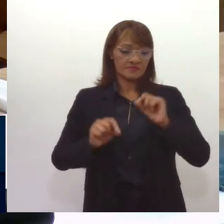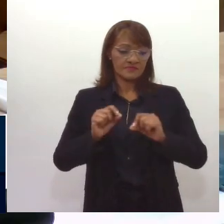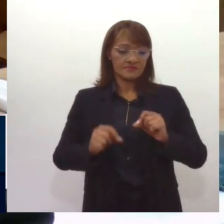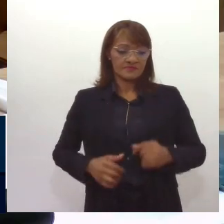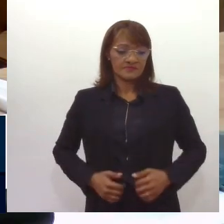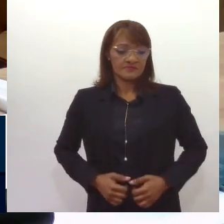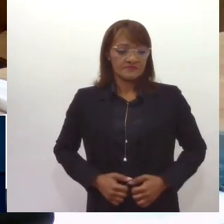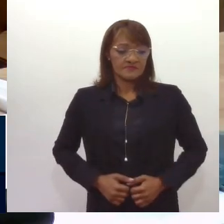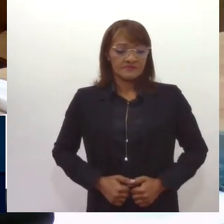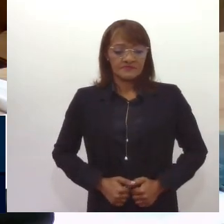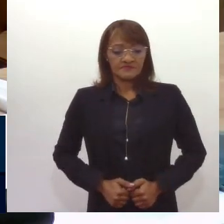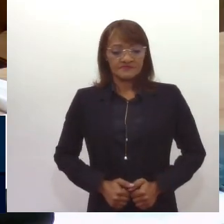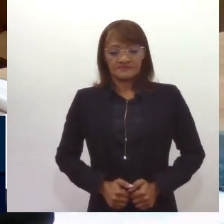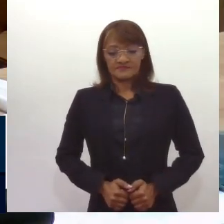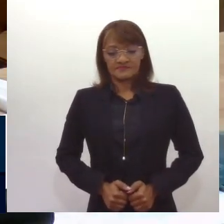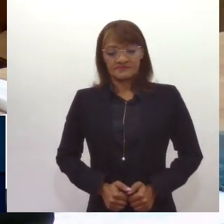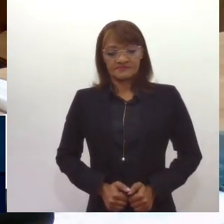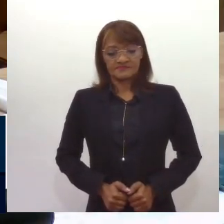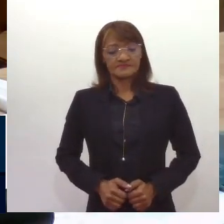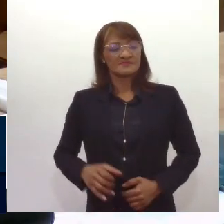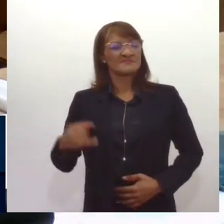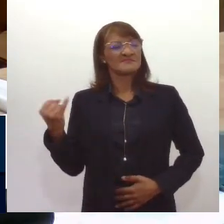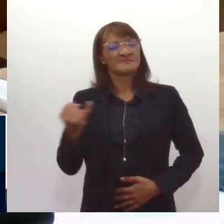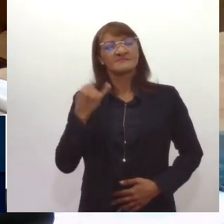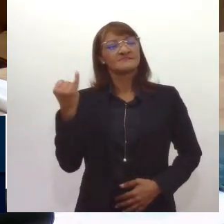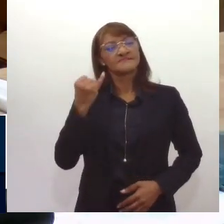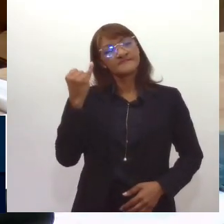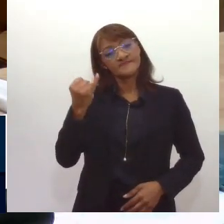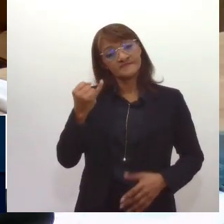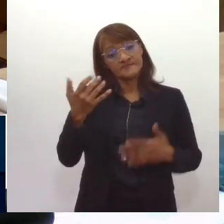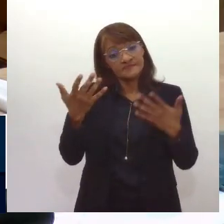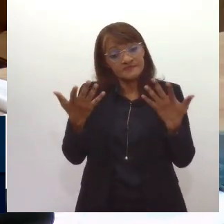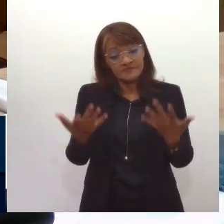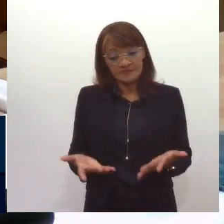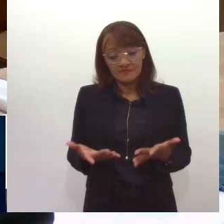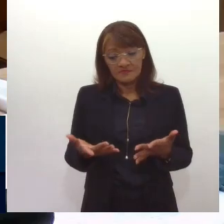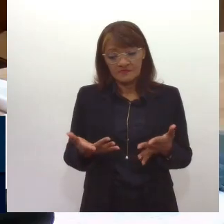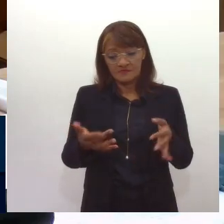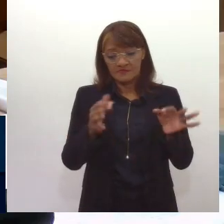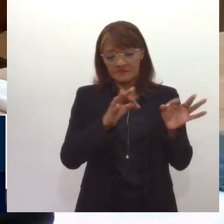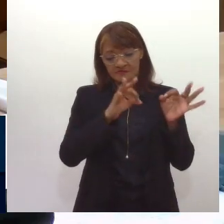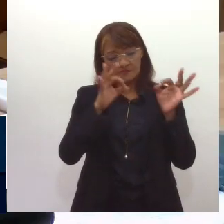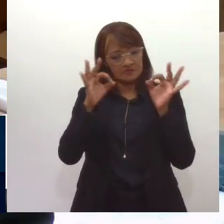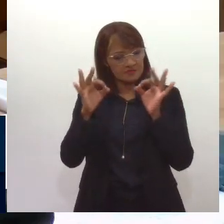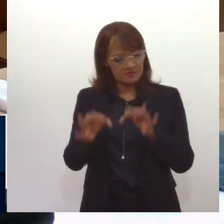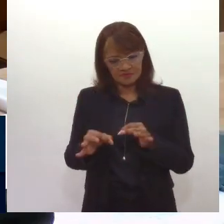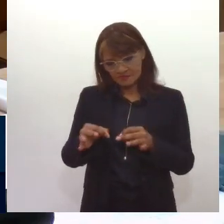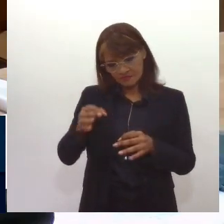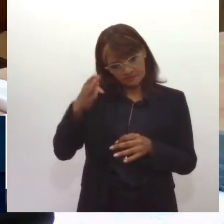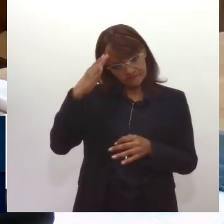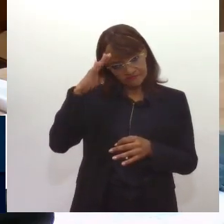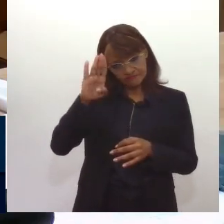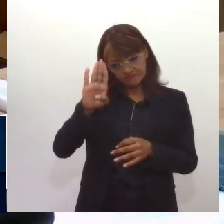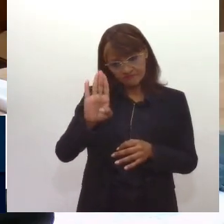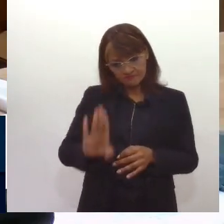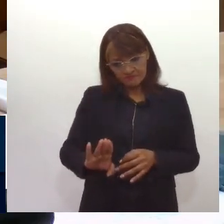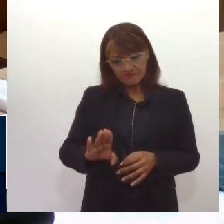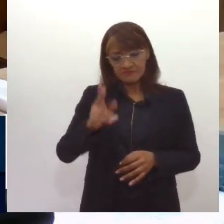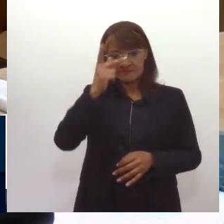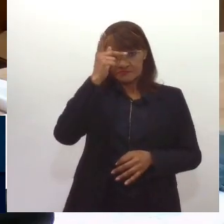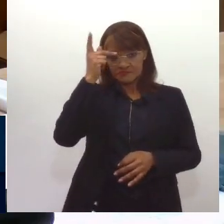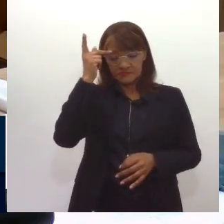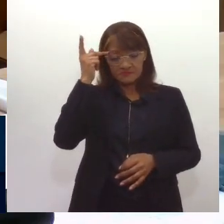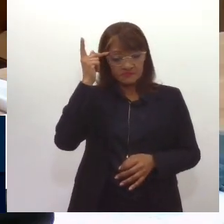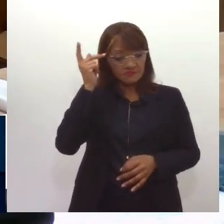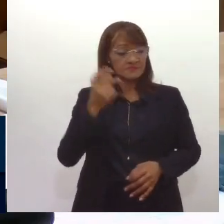é importante a escuta, principalmente dos moradores e moradoras daquela região.